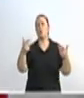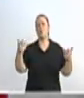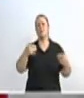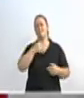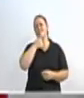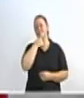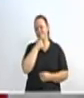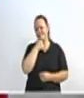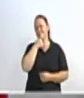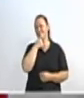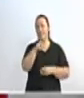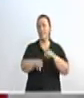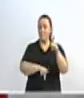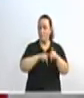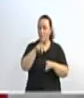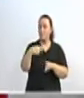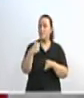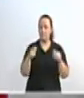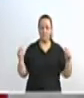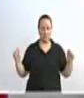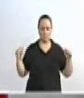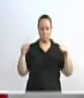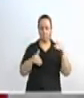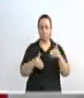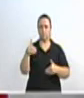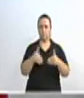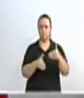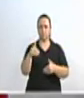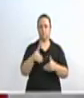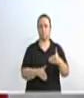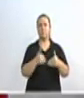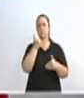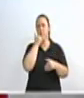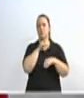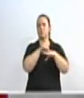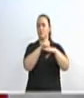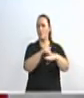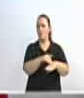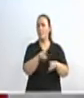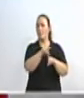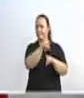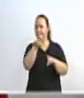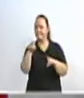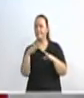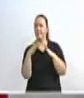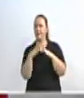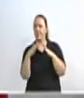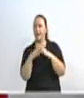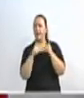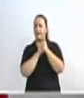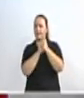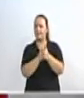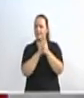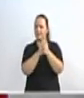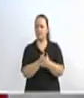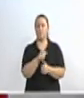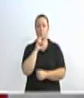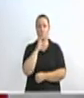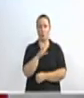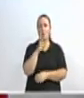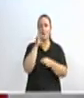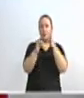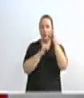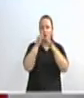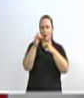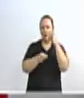Infelizmente, a população tem que participar mais. Desculpa o puxão de orelha, mas você que nos acompanha, você não basta apenas ficar